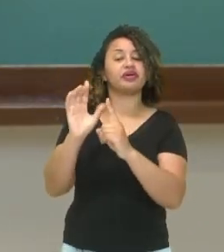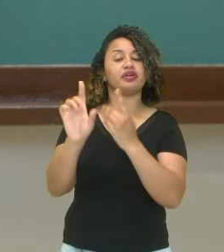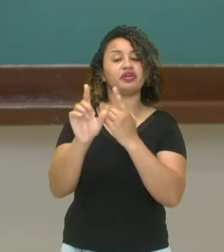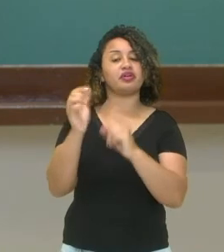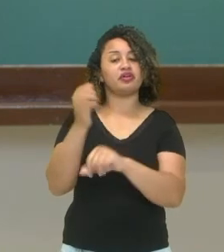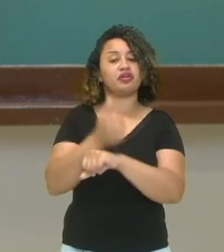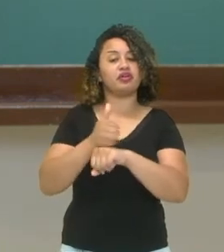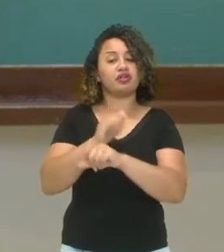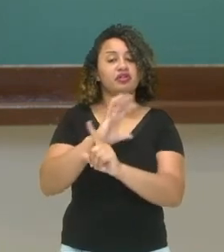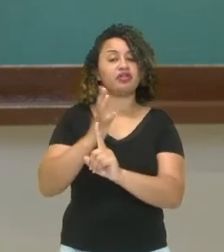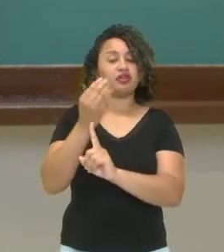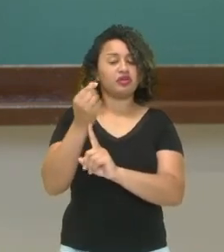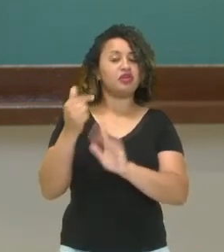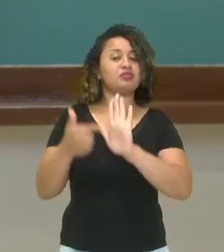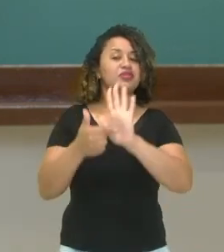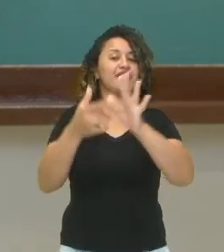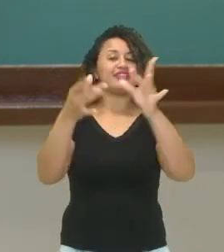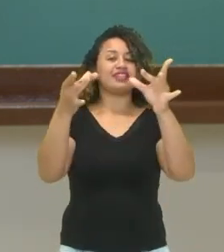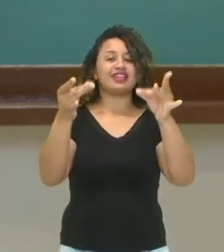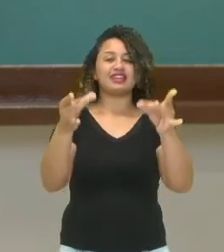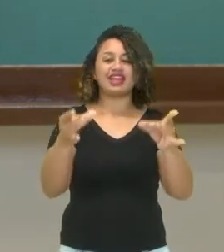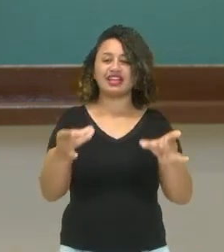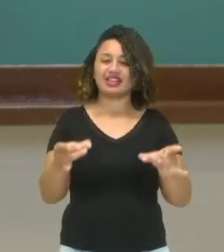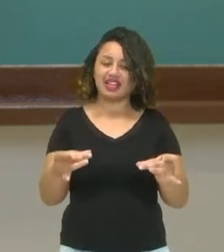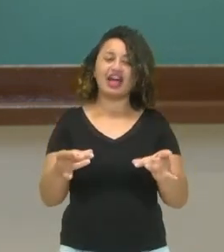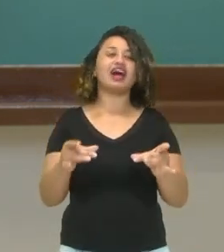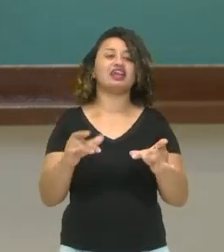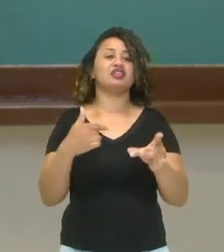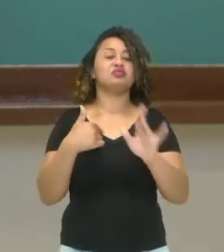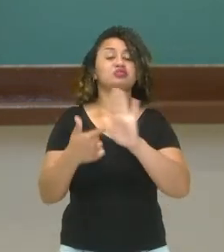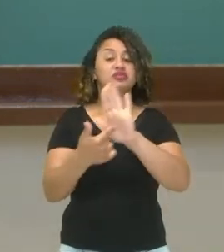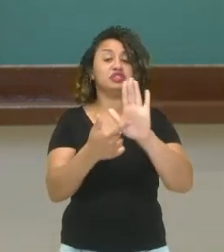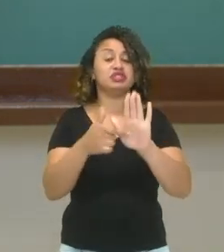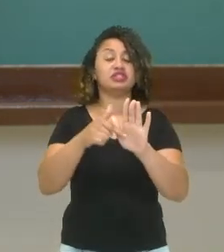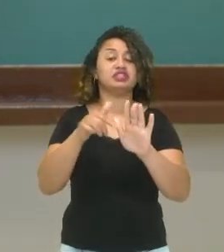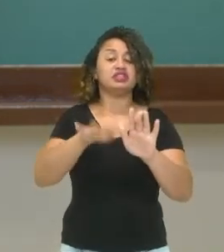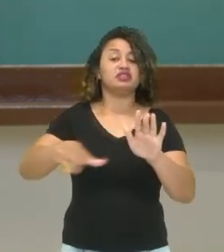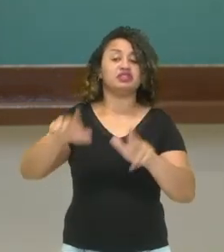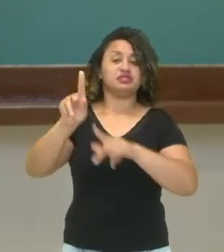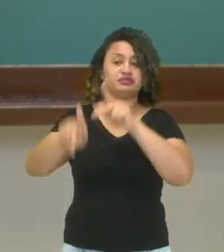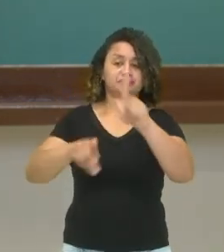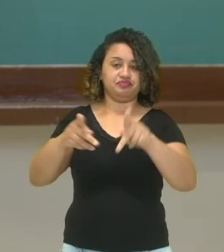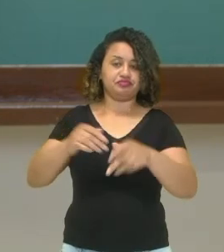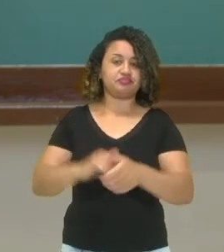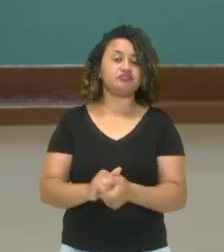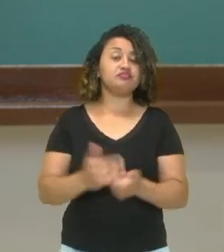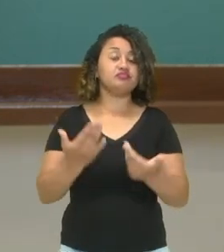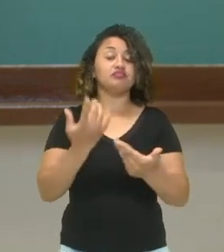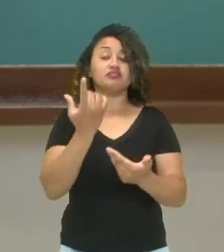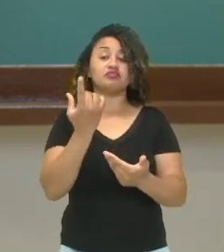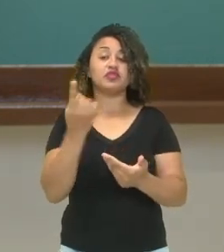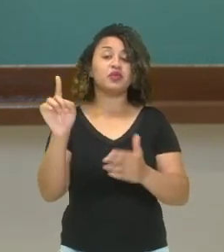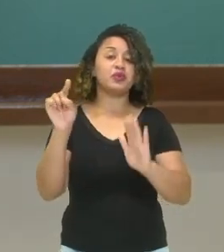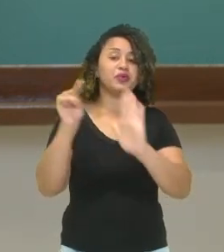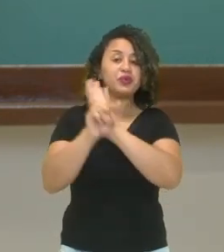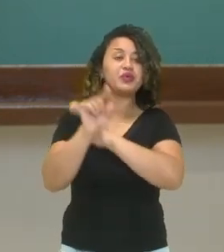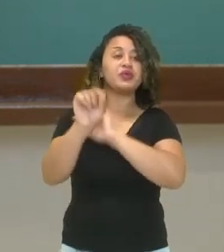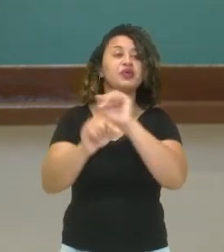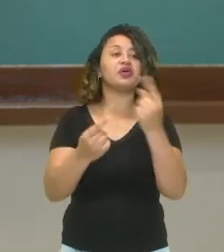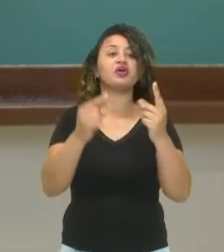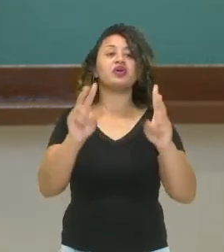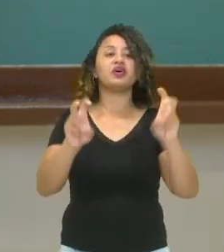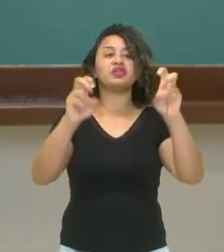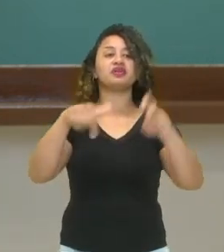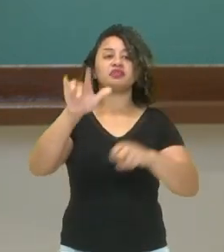cada detalhezinho, trazendo o povo sertanejo brasileiro, ok? Nossa terceira e última questão. Cite a temática mais